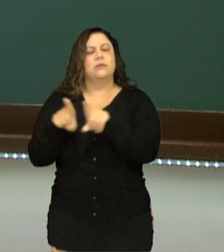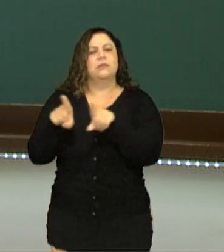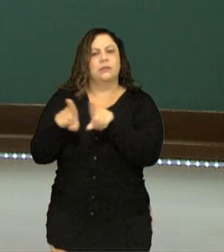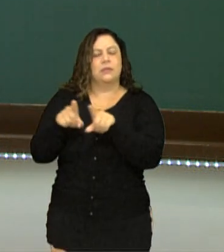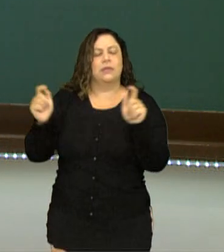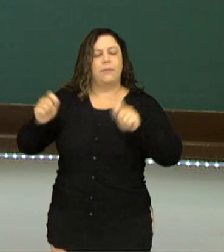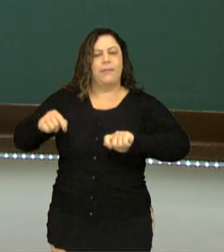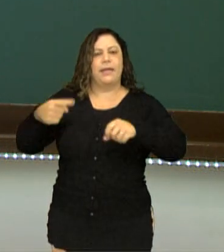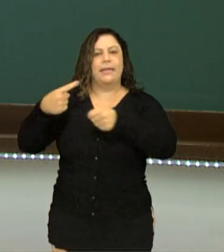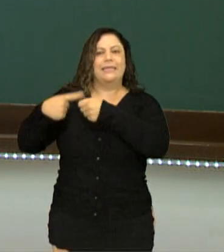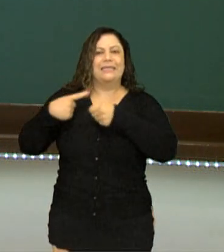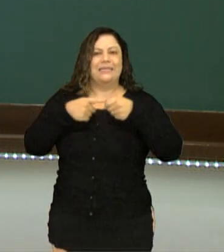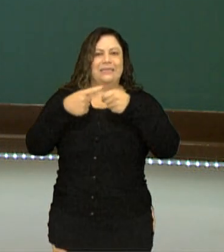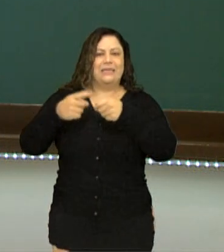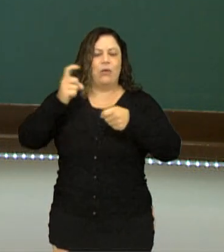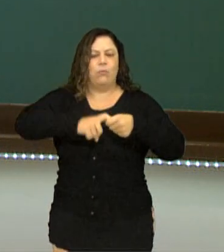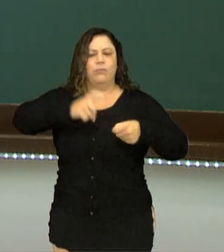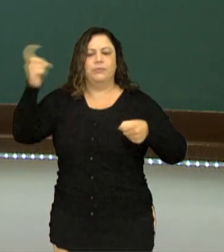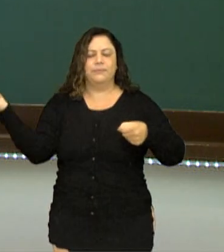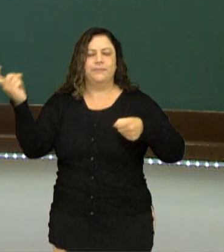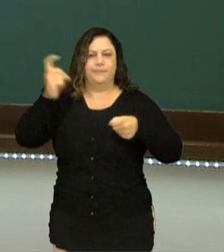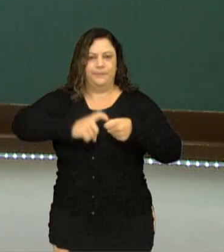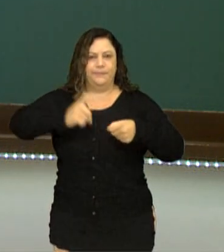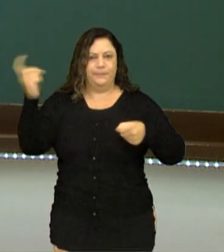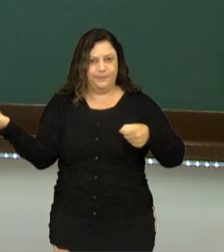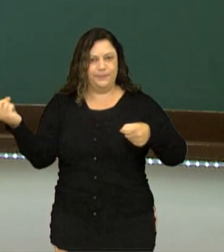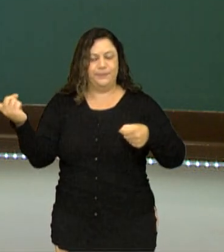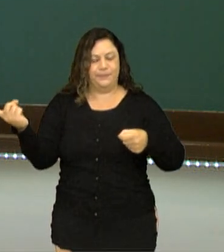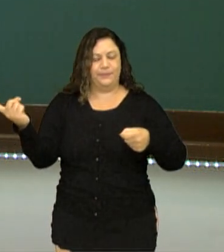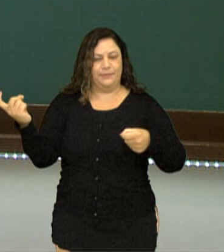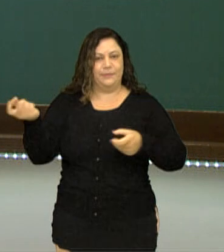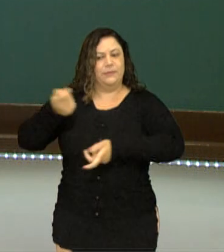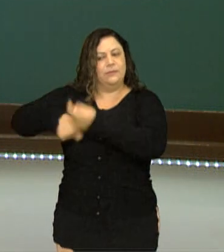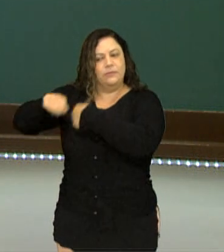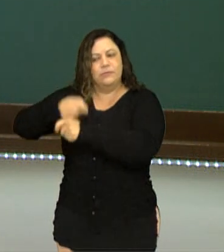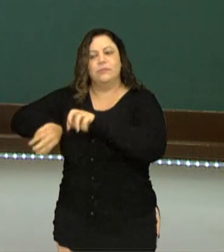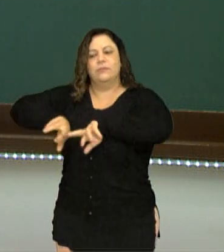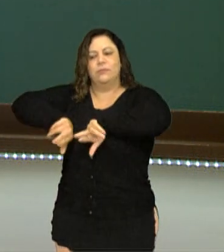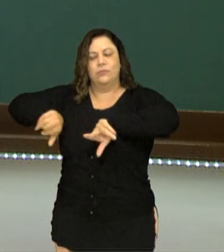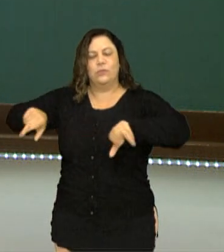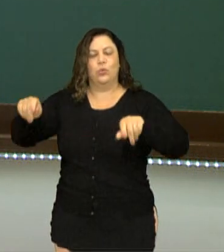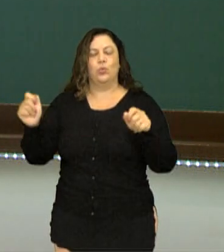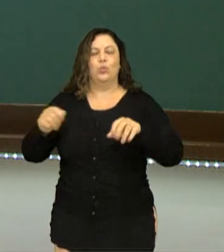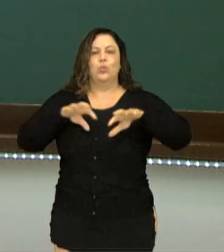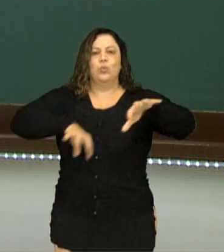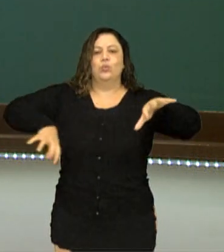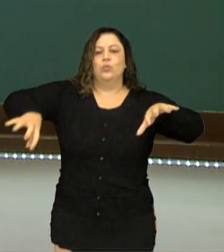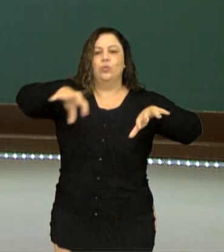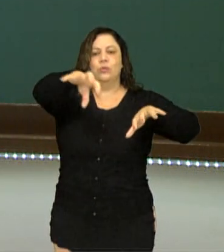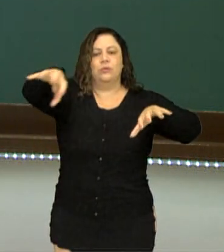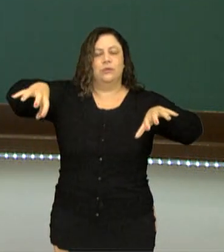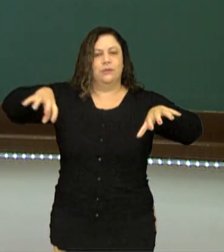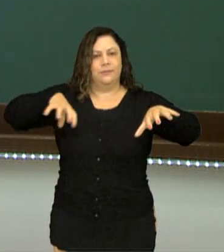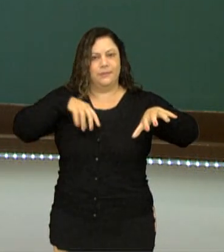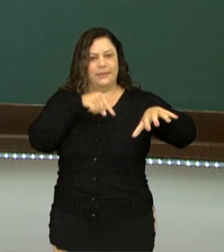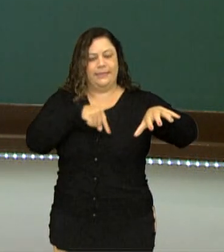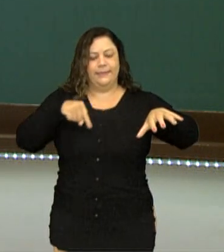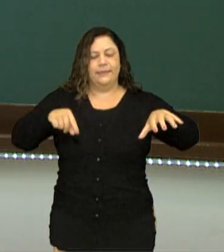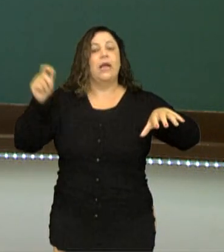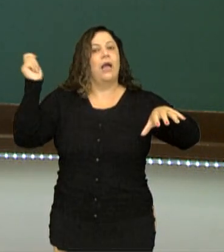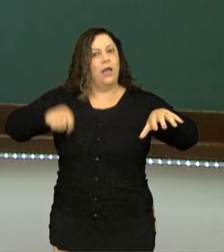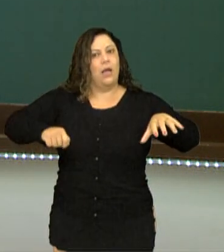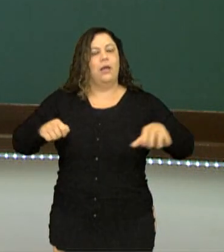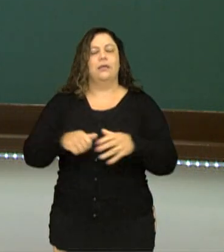vão ser interdependentes em relação à metrópole. Portanto, tudo que está no entorno da metrópole é